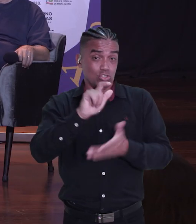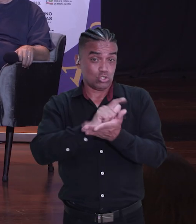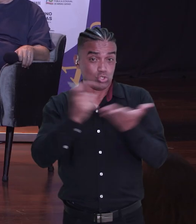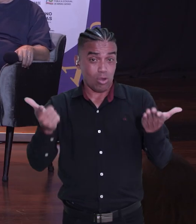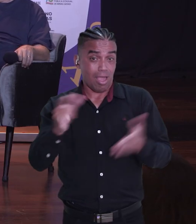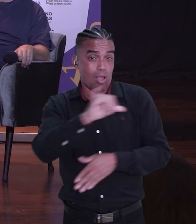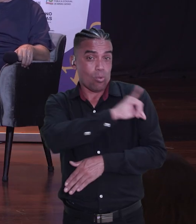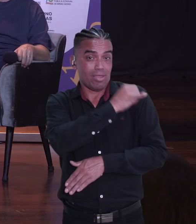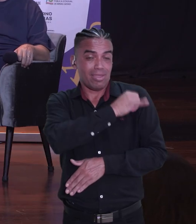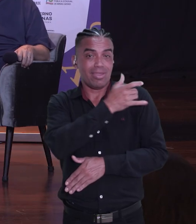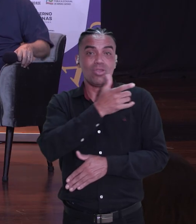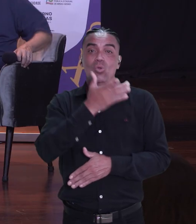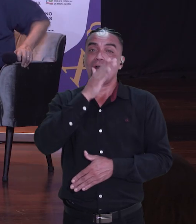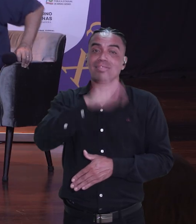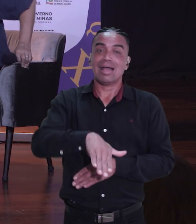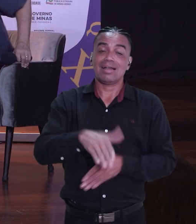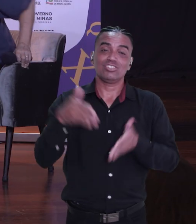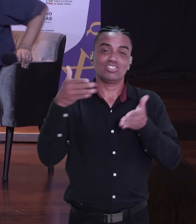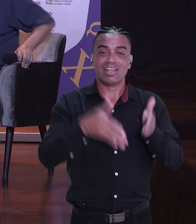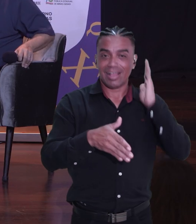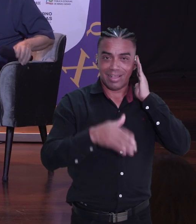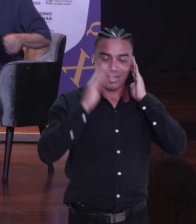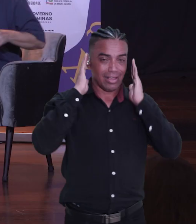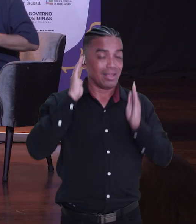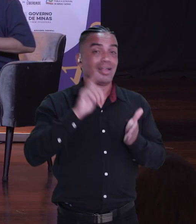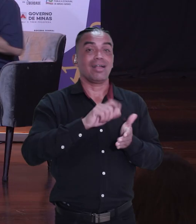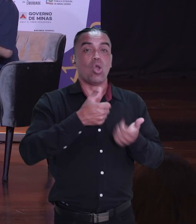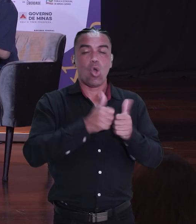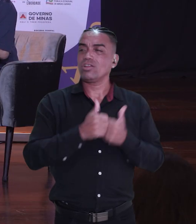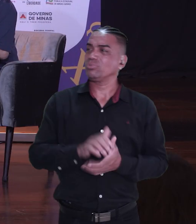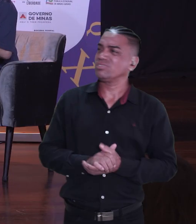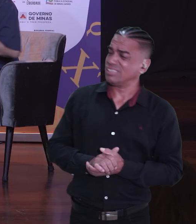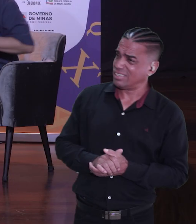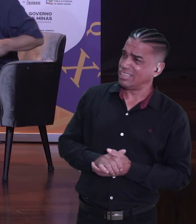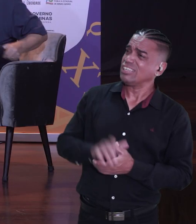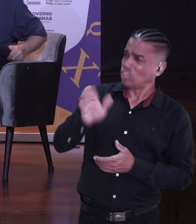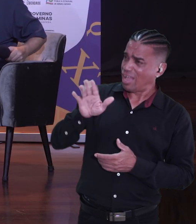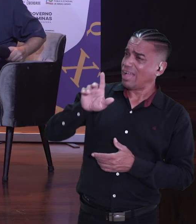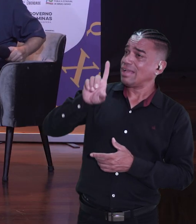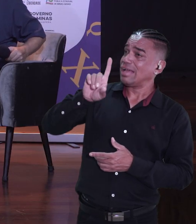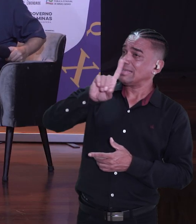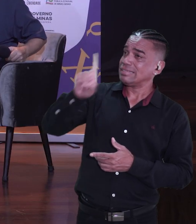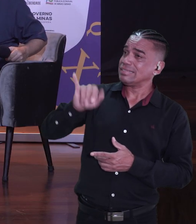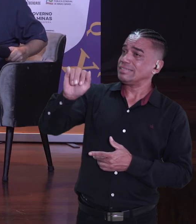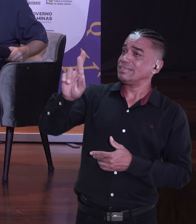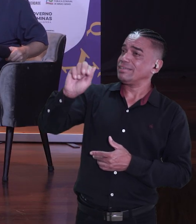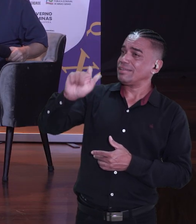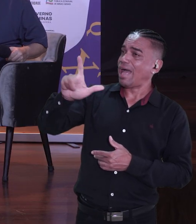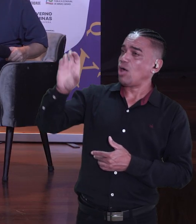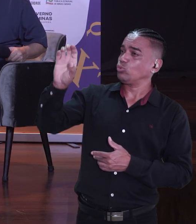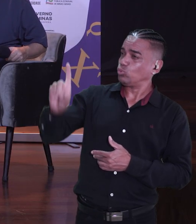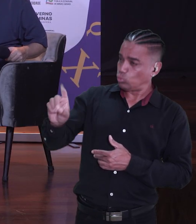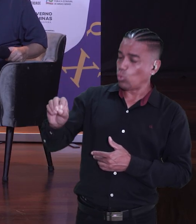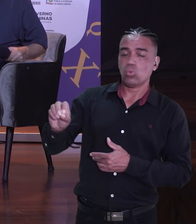do Rio, todos chegavam lá no fim da tarde, né, iam de ônibus. Né? Já tinha Ziraldo. O Ziraldo,